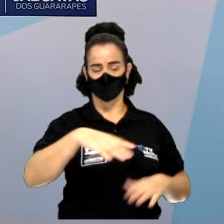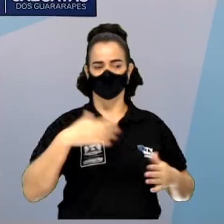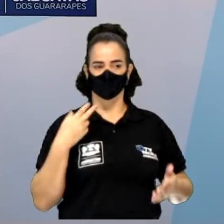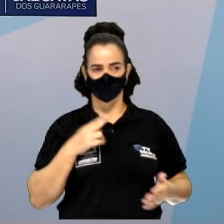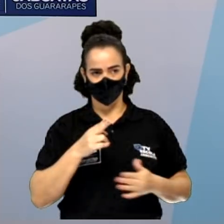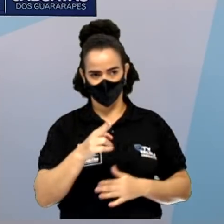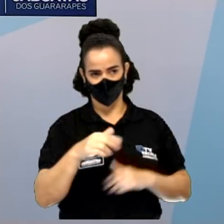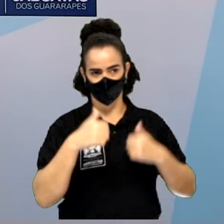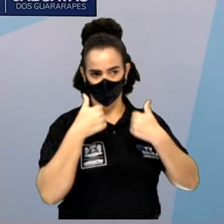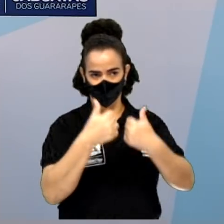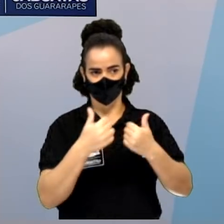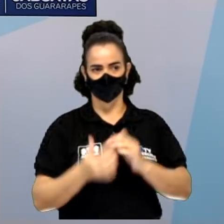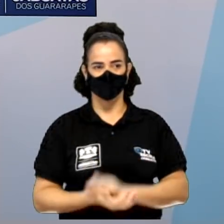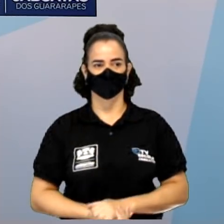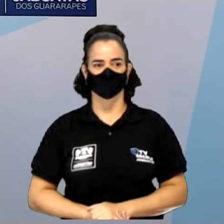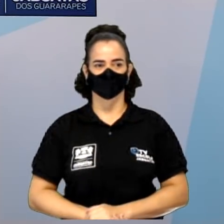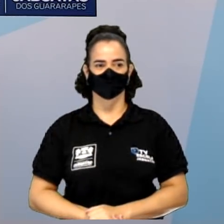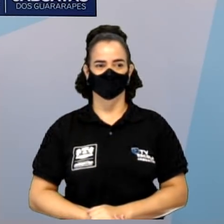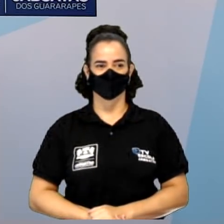seguir.